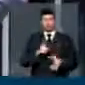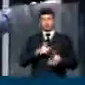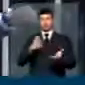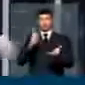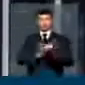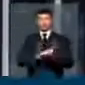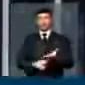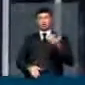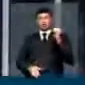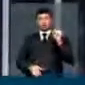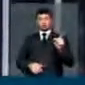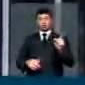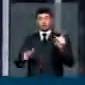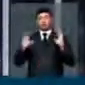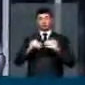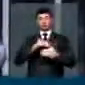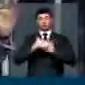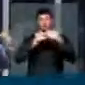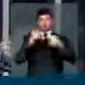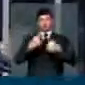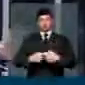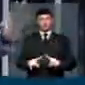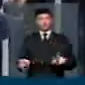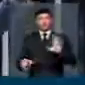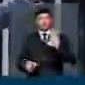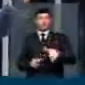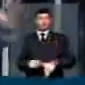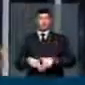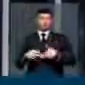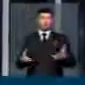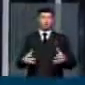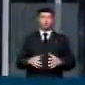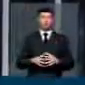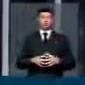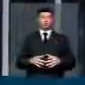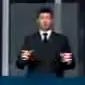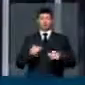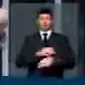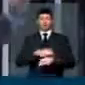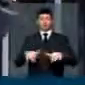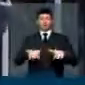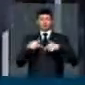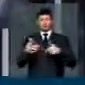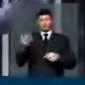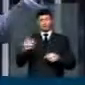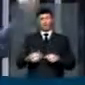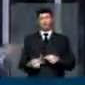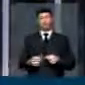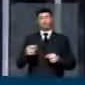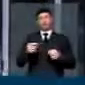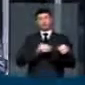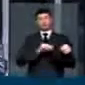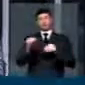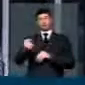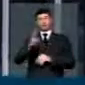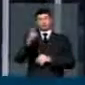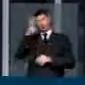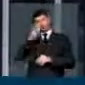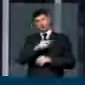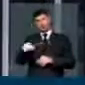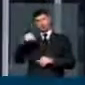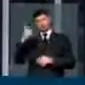pauta ontem da Comissão de Desenvolvimento Urbano, mas por conta do encerramento da sessão ficou para a próxima quarta-feira, onde